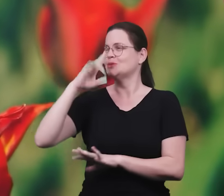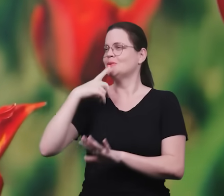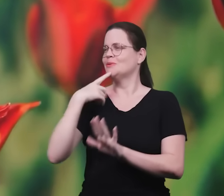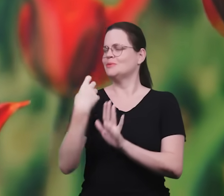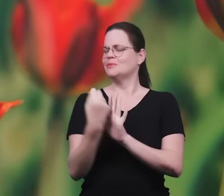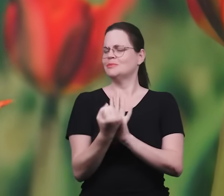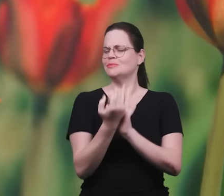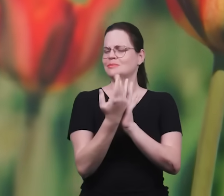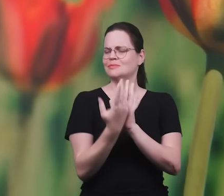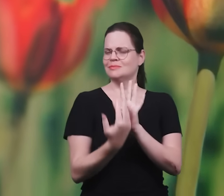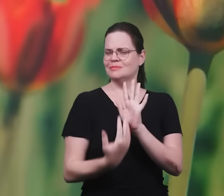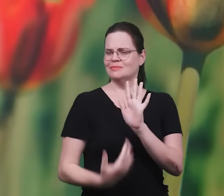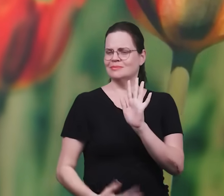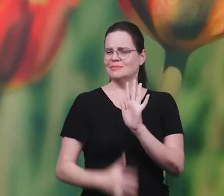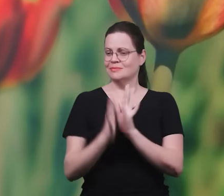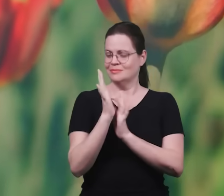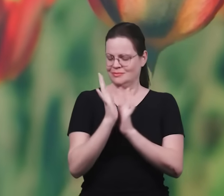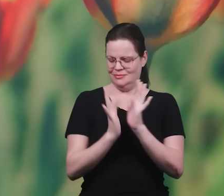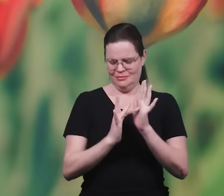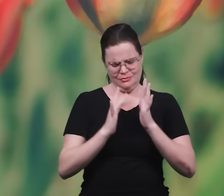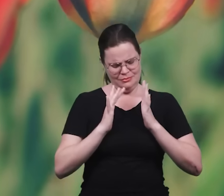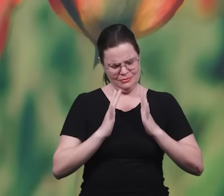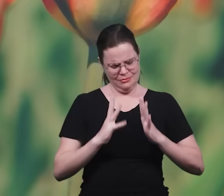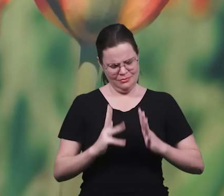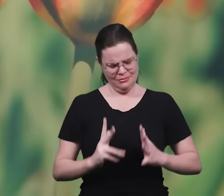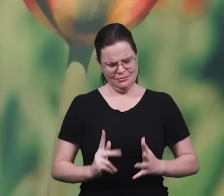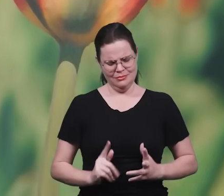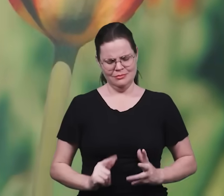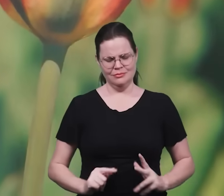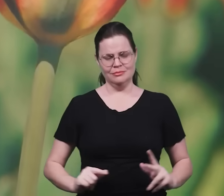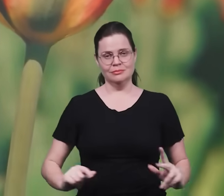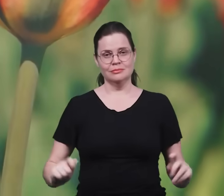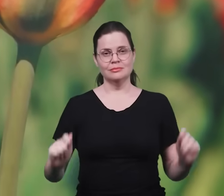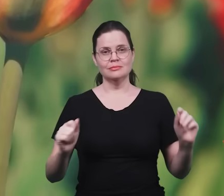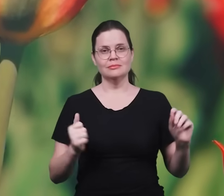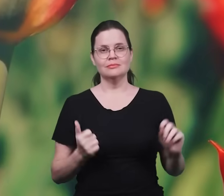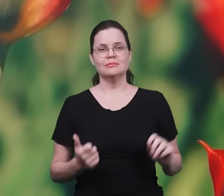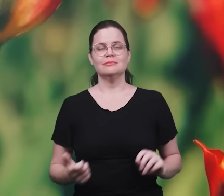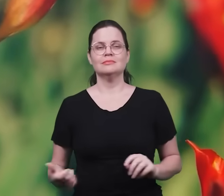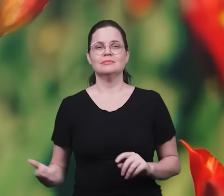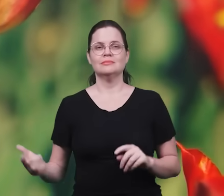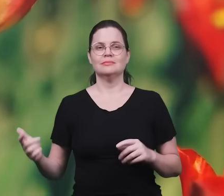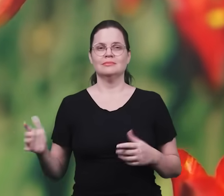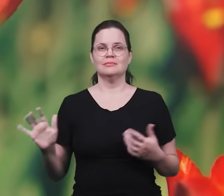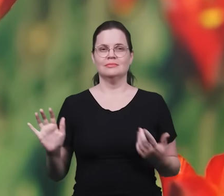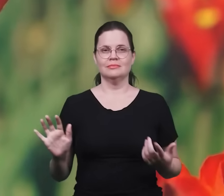Derrama do Teu sangue sobre mim.